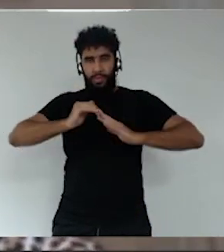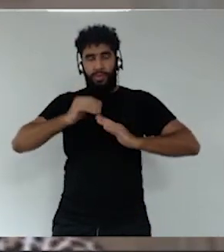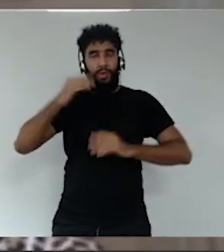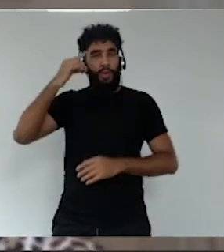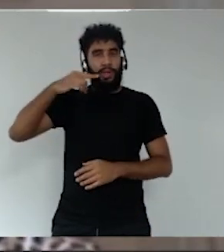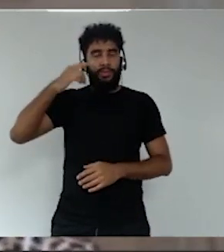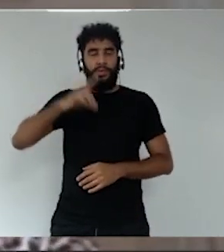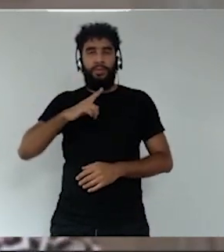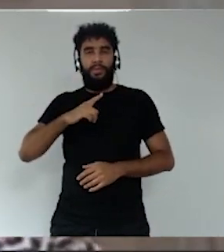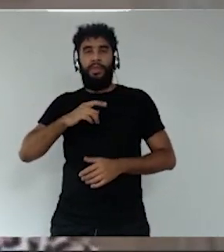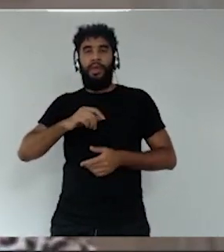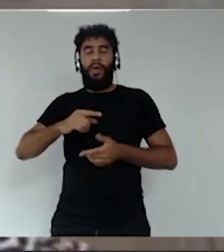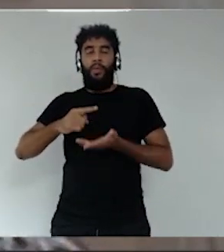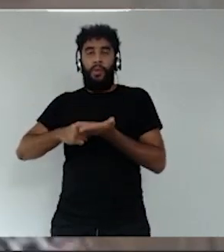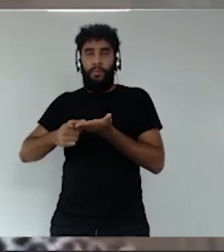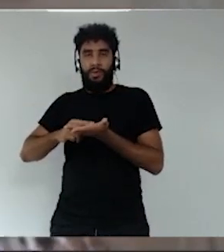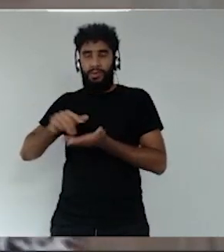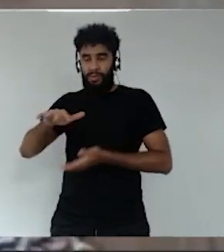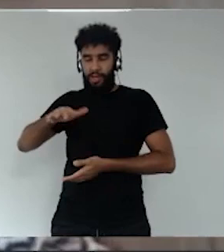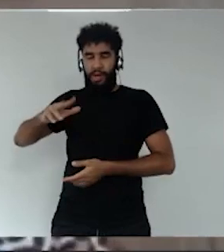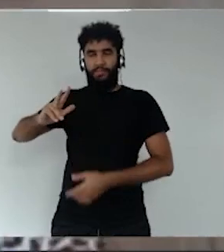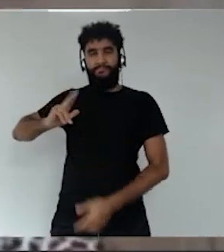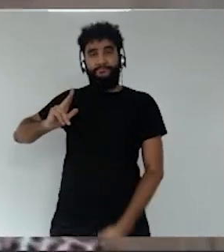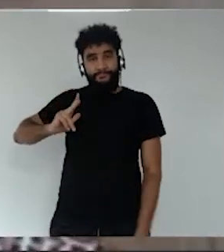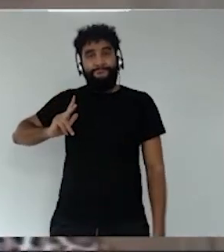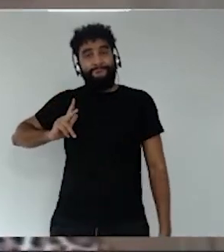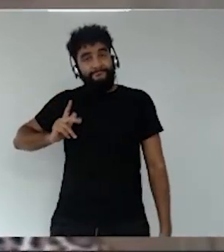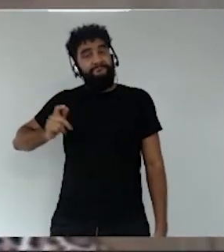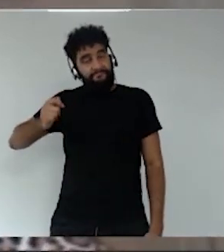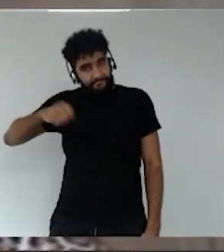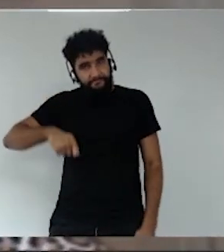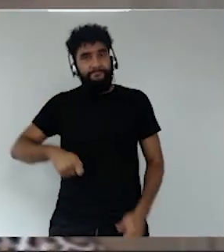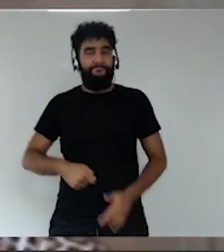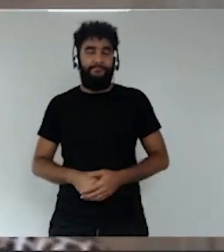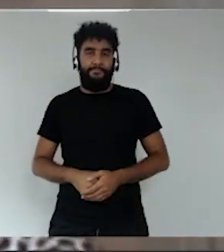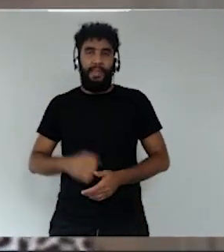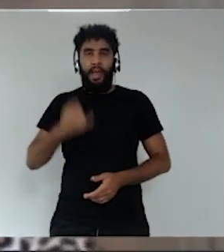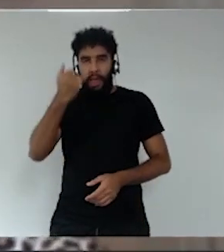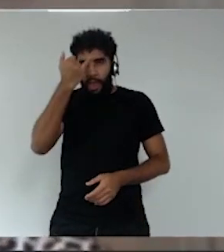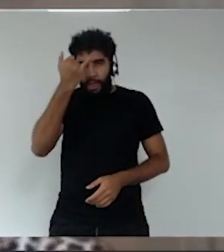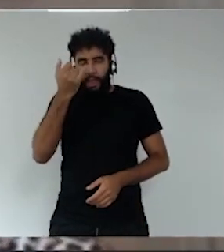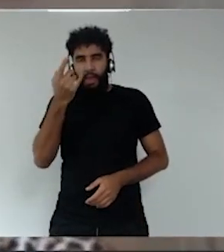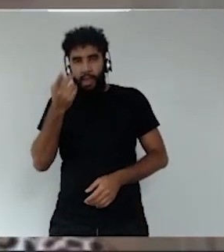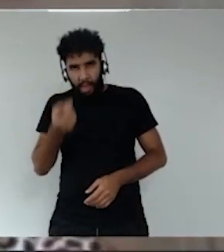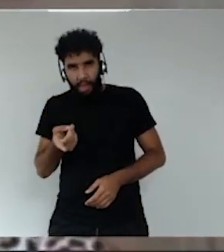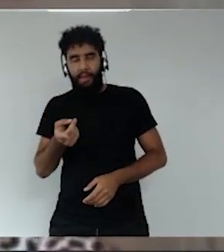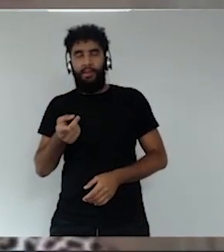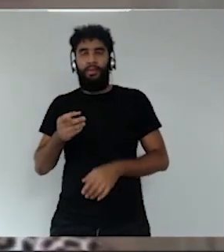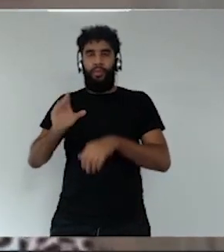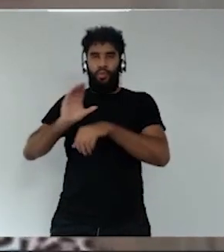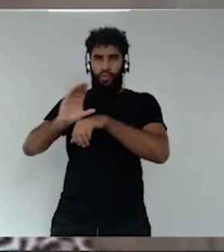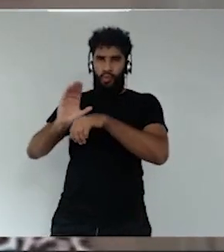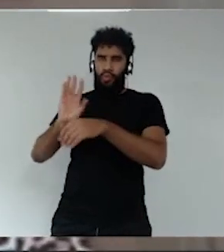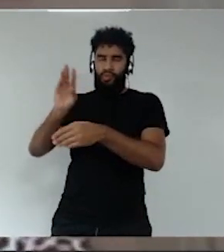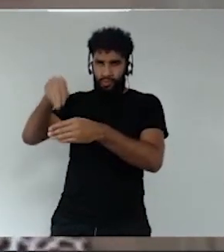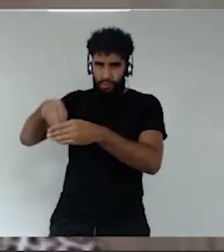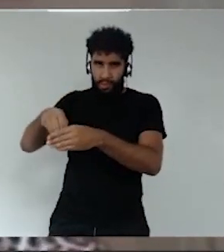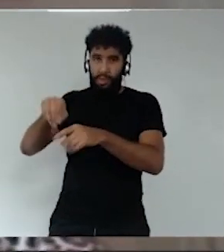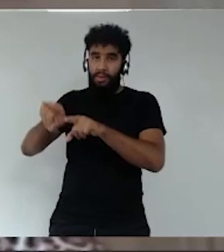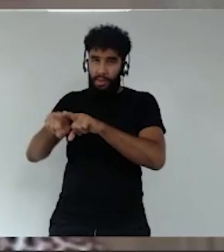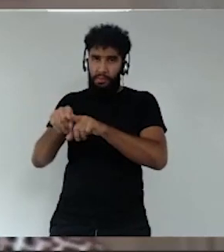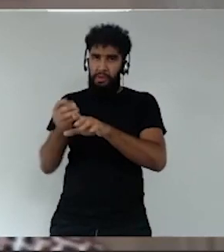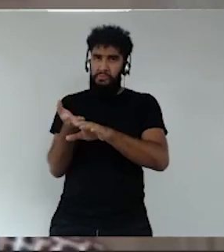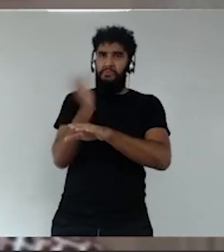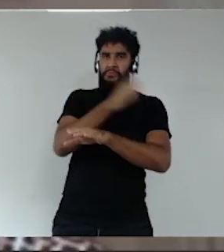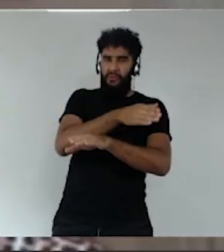a mediação no âmbito privado. E, então, a ideia é trazer no curso, e até também fora do curso, eu acho